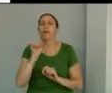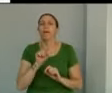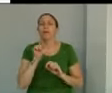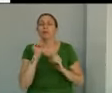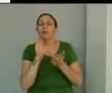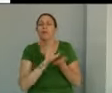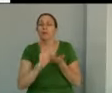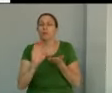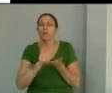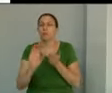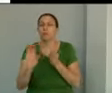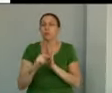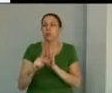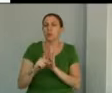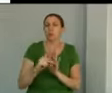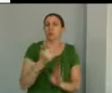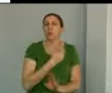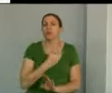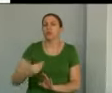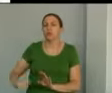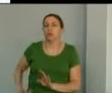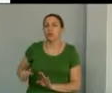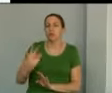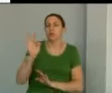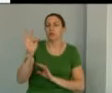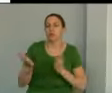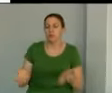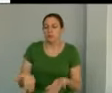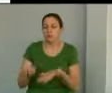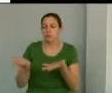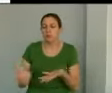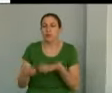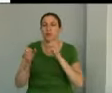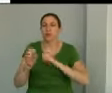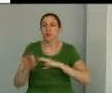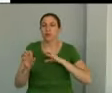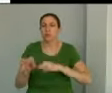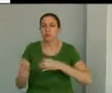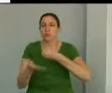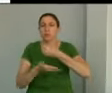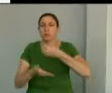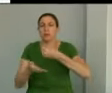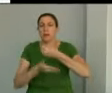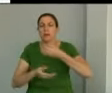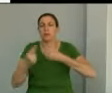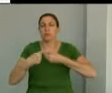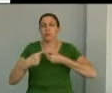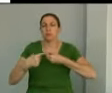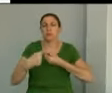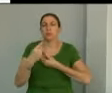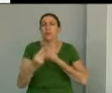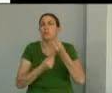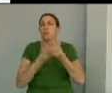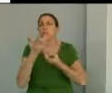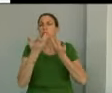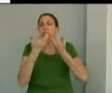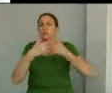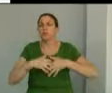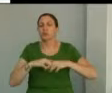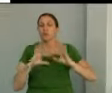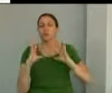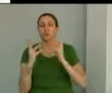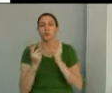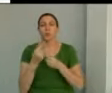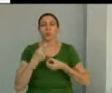criado pelo governo federal para incentivar a educação básica nos municípios. Como é que funciona esse fundo? Todos os municípios contribuem